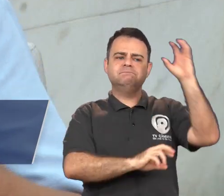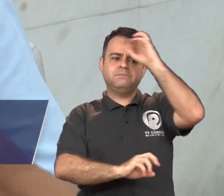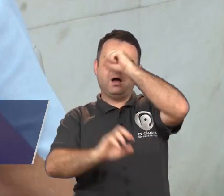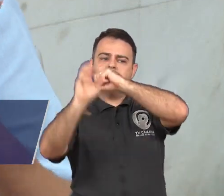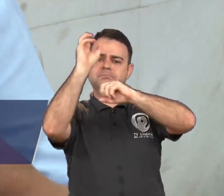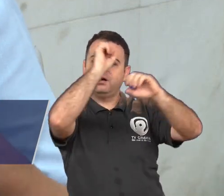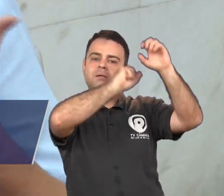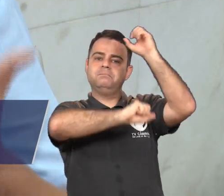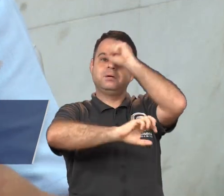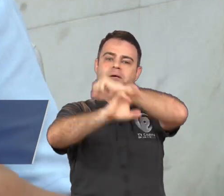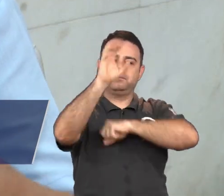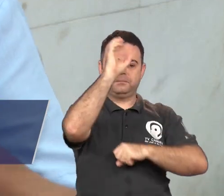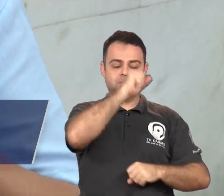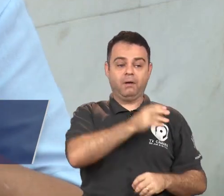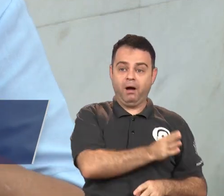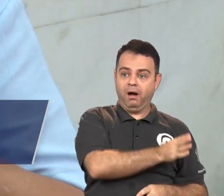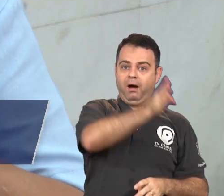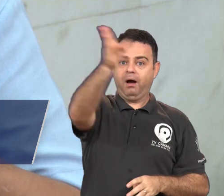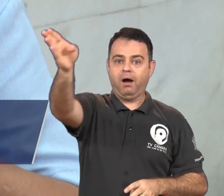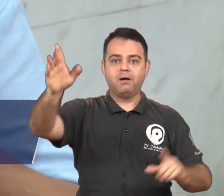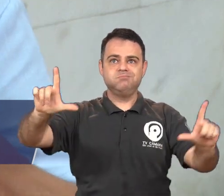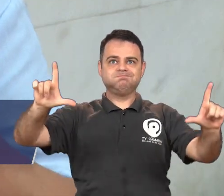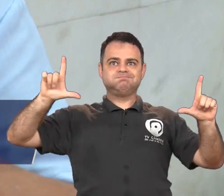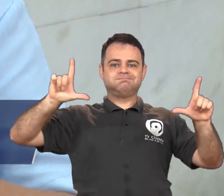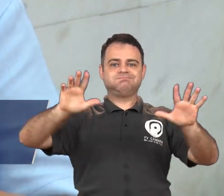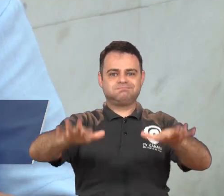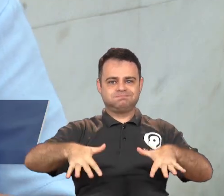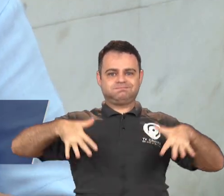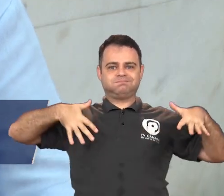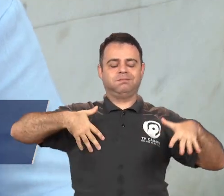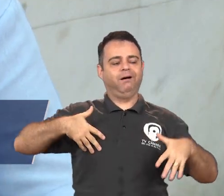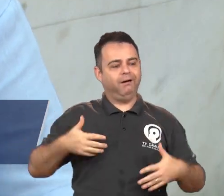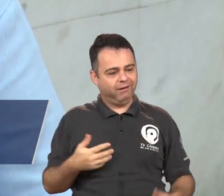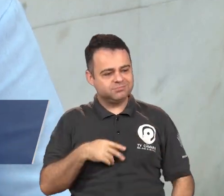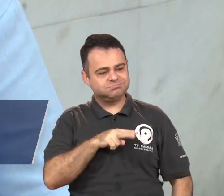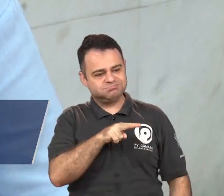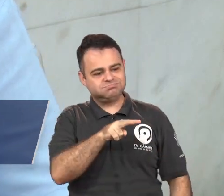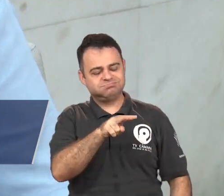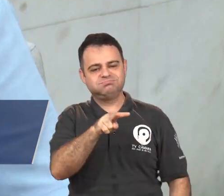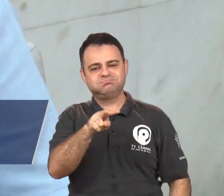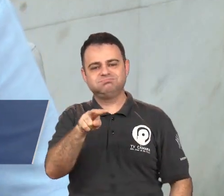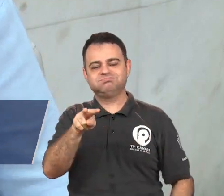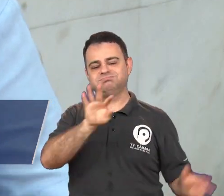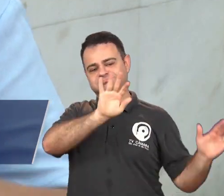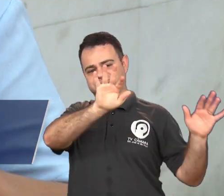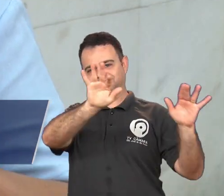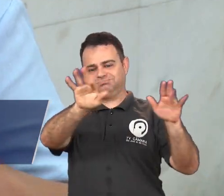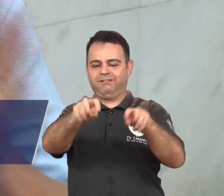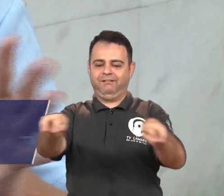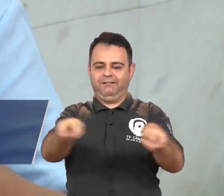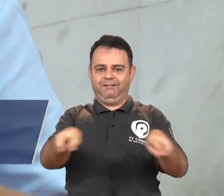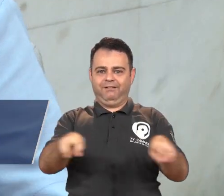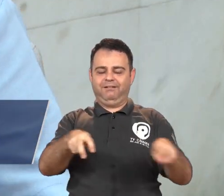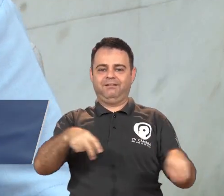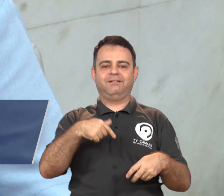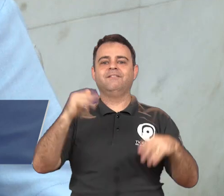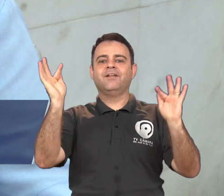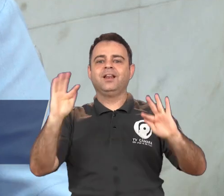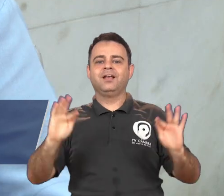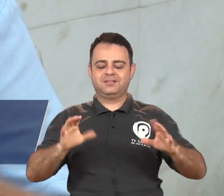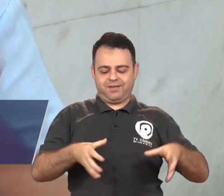diferentes, dar vida à sua vida. E quando eu vi eles entrando no cinema, todos felizes,